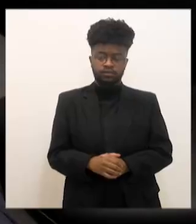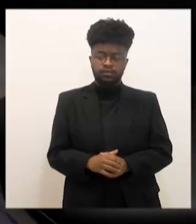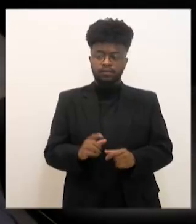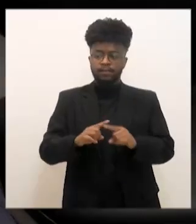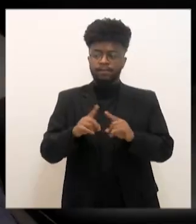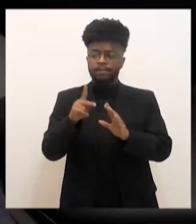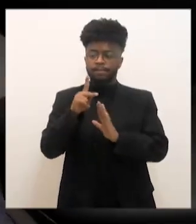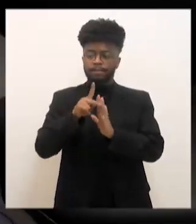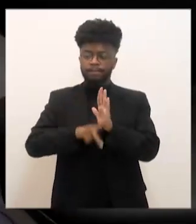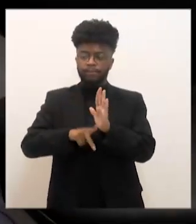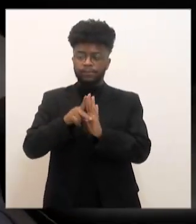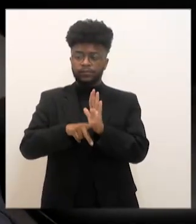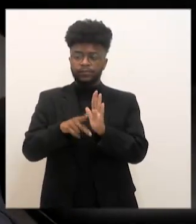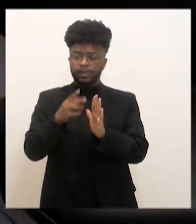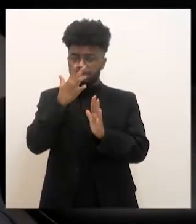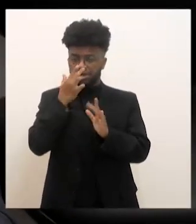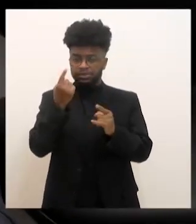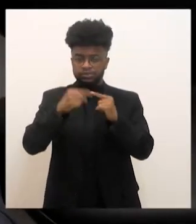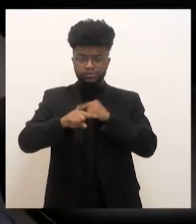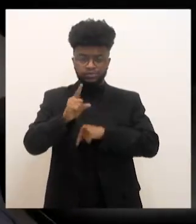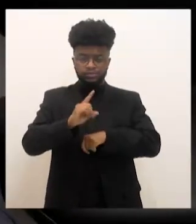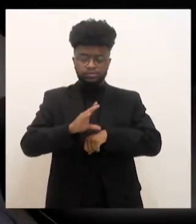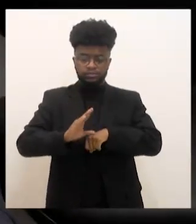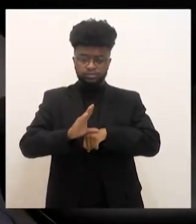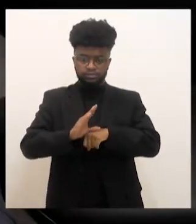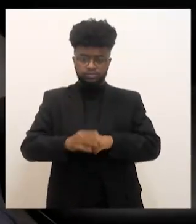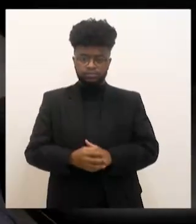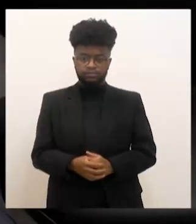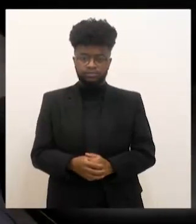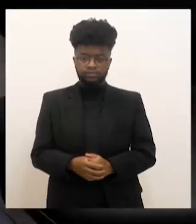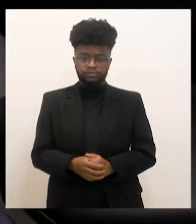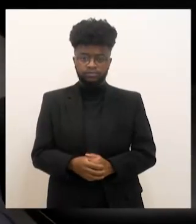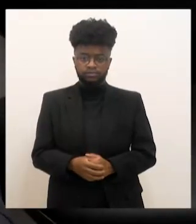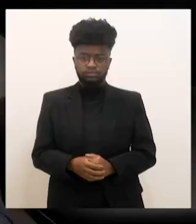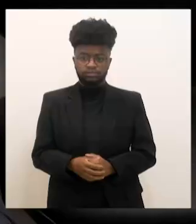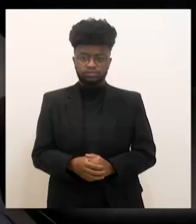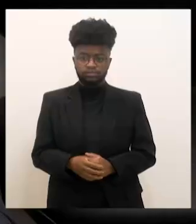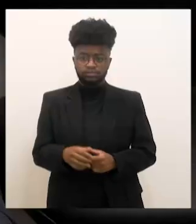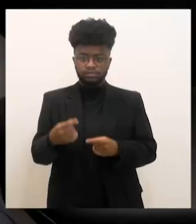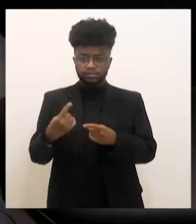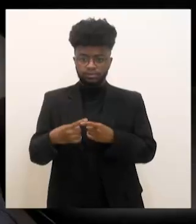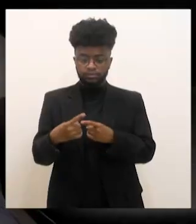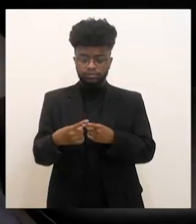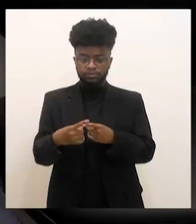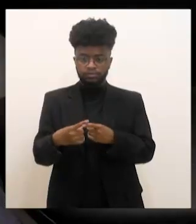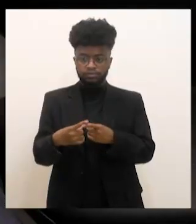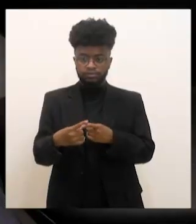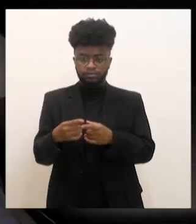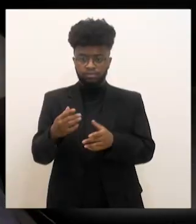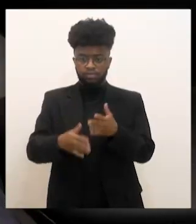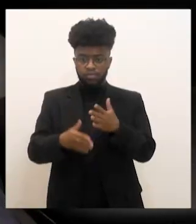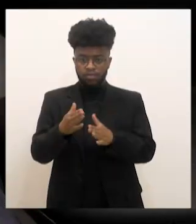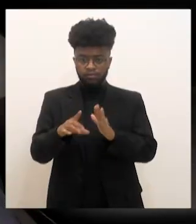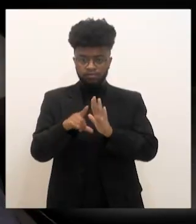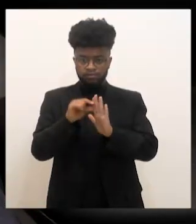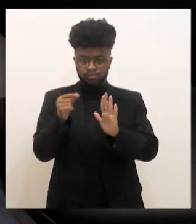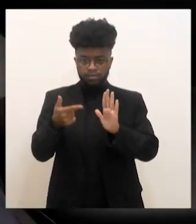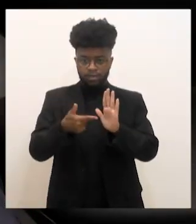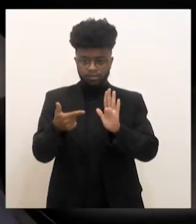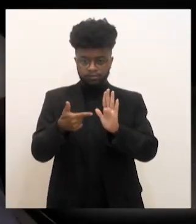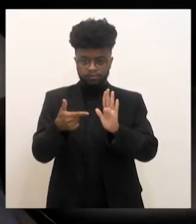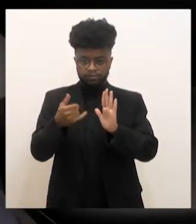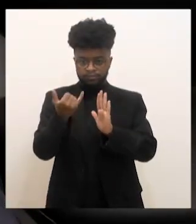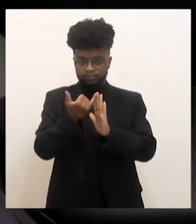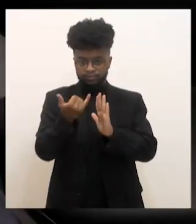ele padece de inconstitucionalidade, porque fere o artigo 22, inciso 10